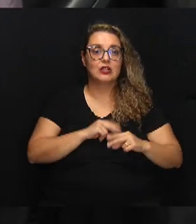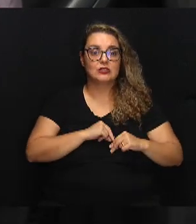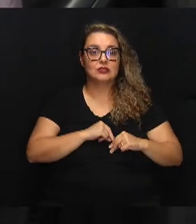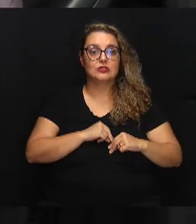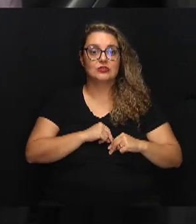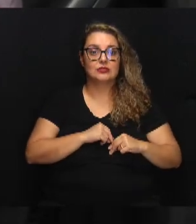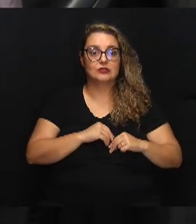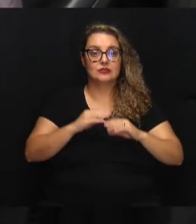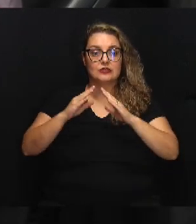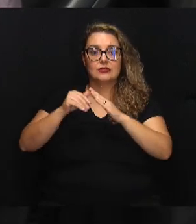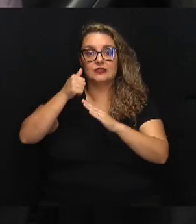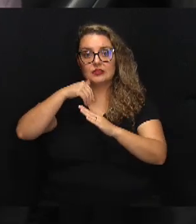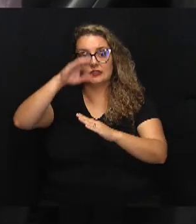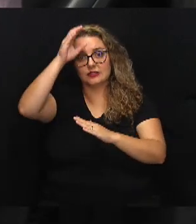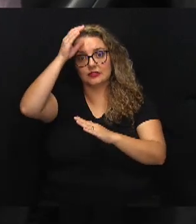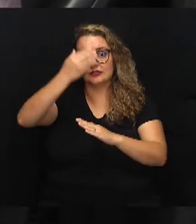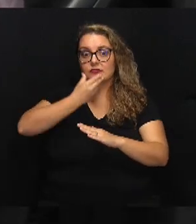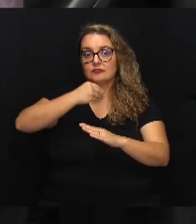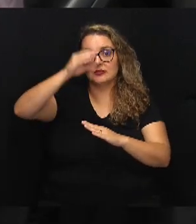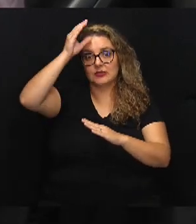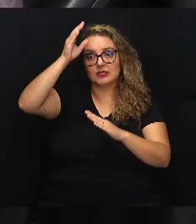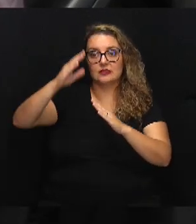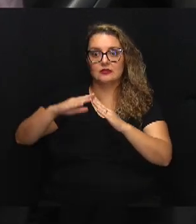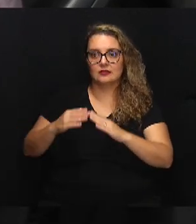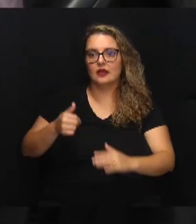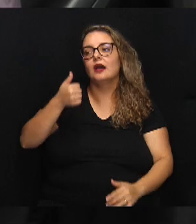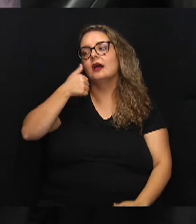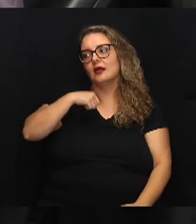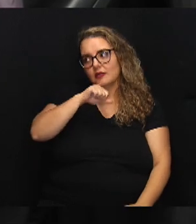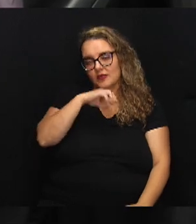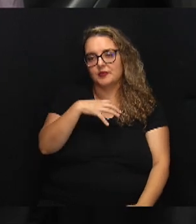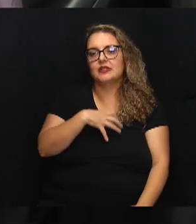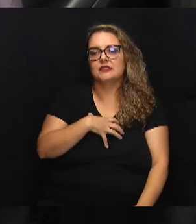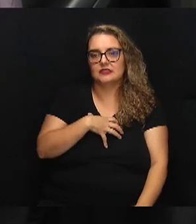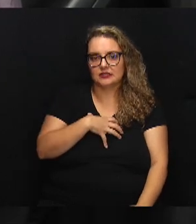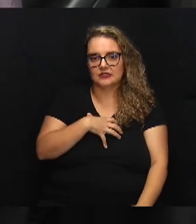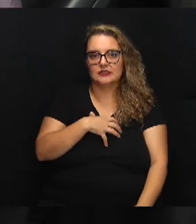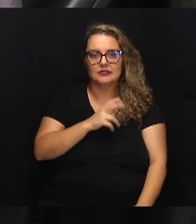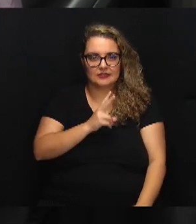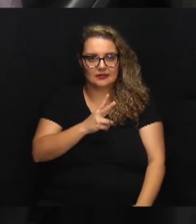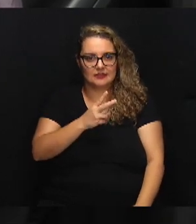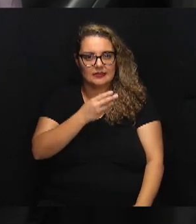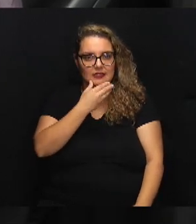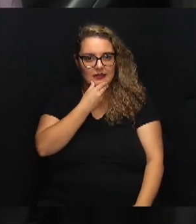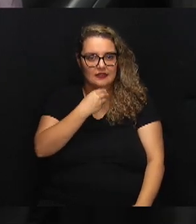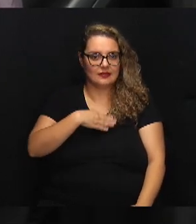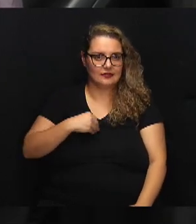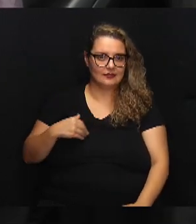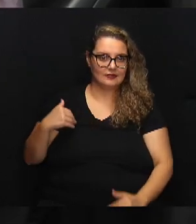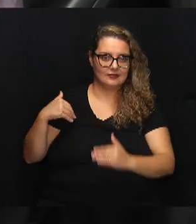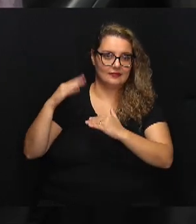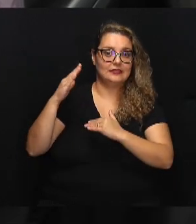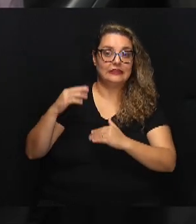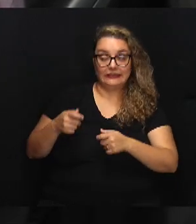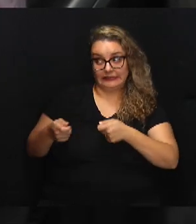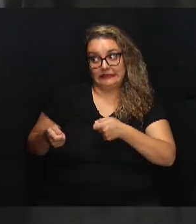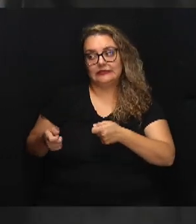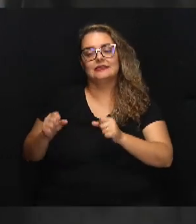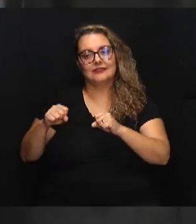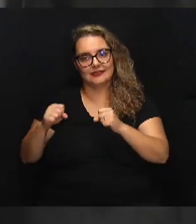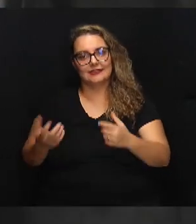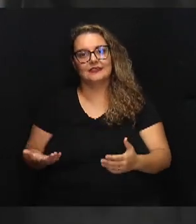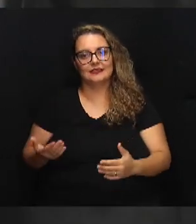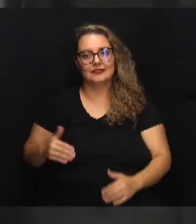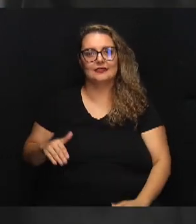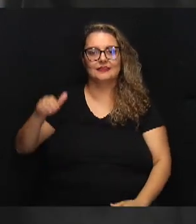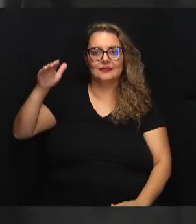casa do tio, da tia? Minha mãe sentiu muito. Sentiu, assim, né? Porque sempre o filho mais velho é aquele mais... Exatamente. Então é meio assim, poxa,